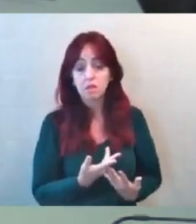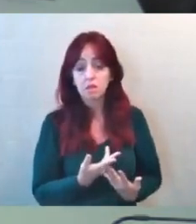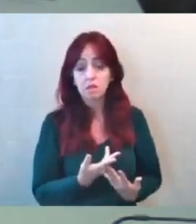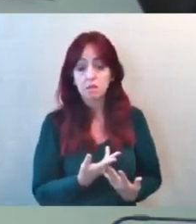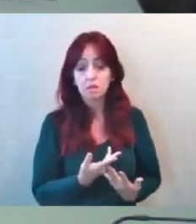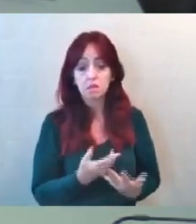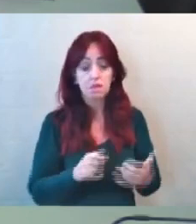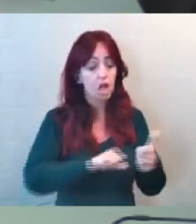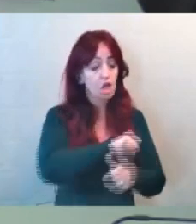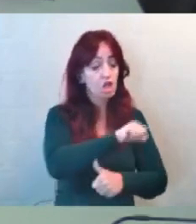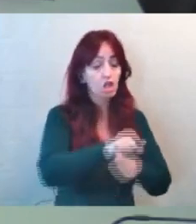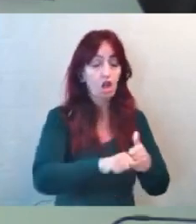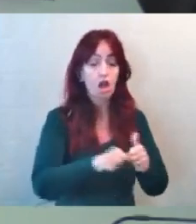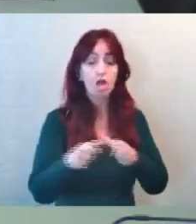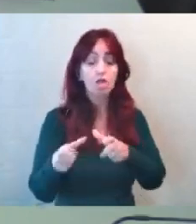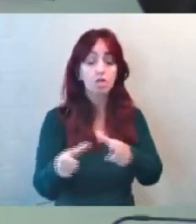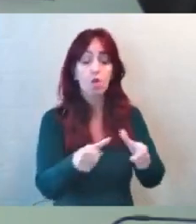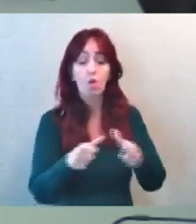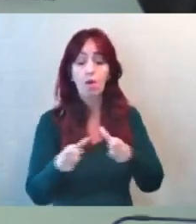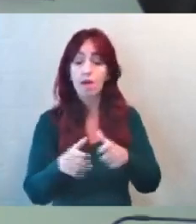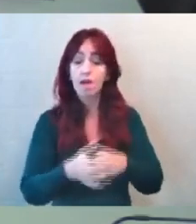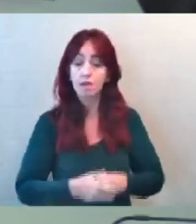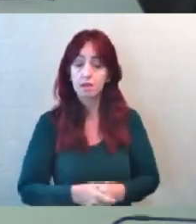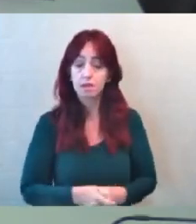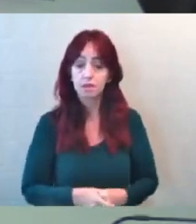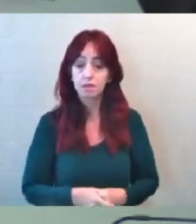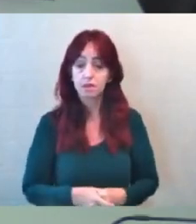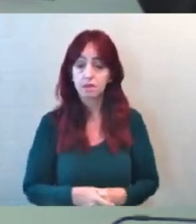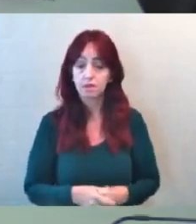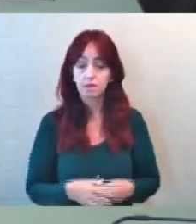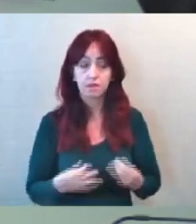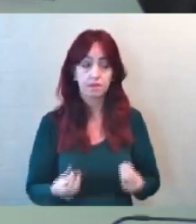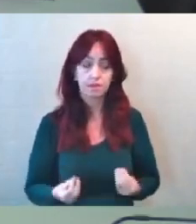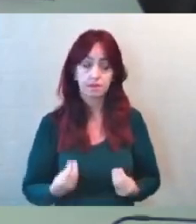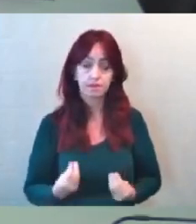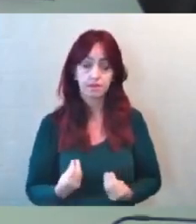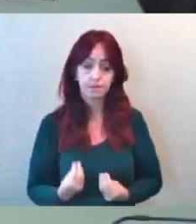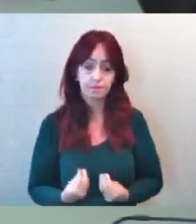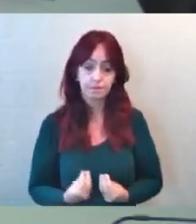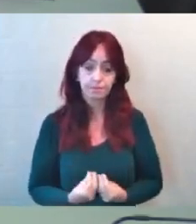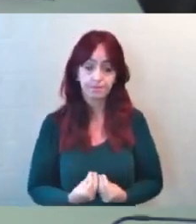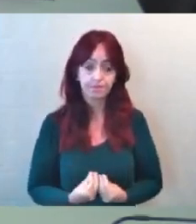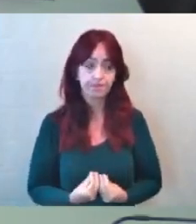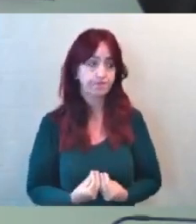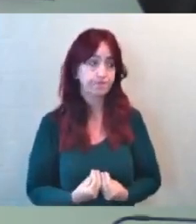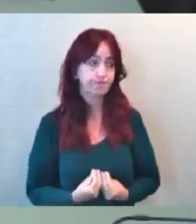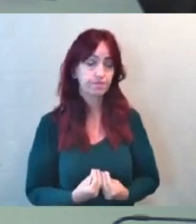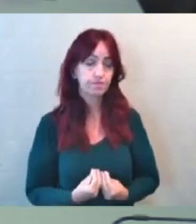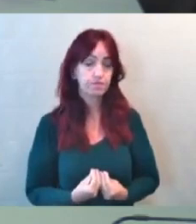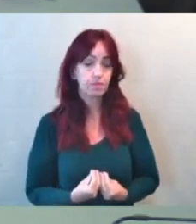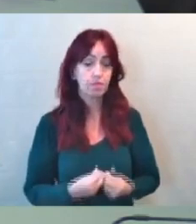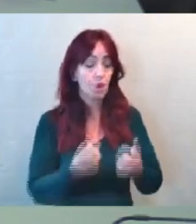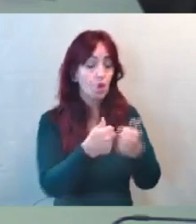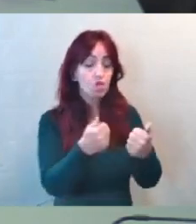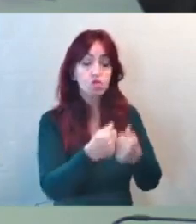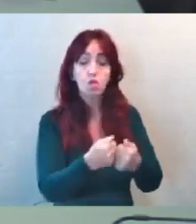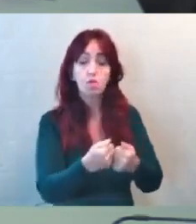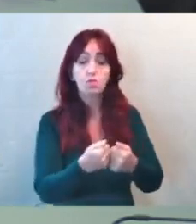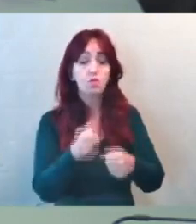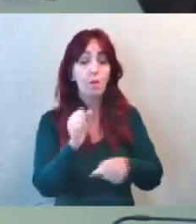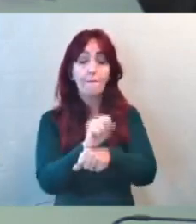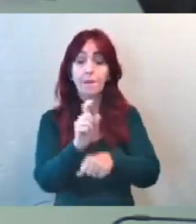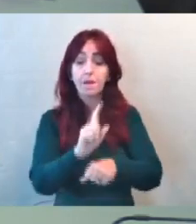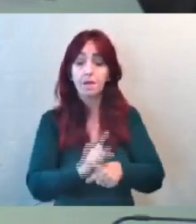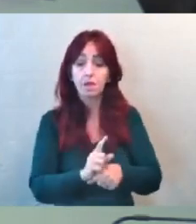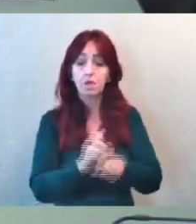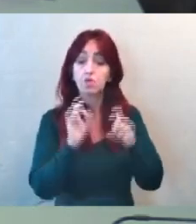linha. Eles não são tirados de circulação, não. Só tenta-se fazer uma movimentação para fazer com que a